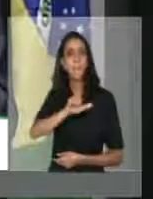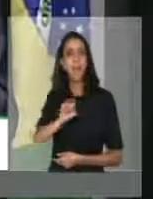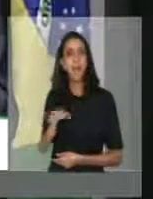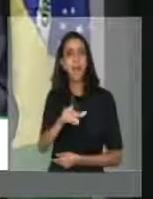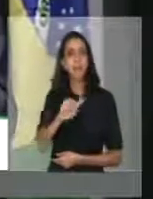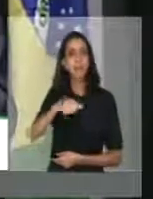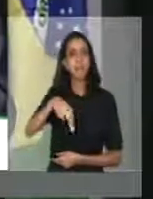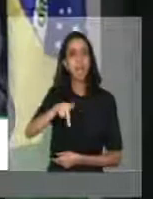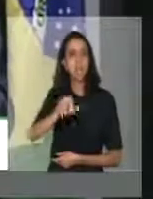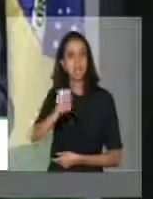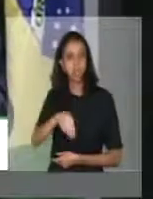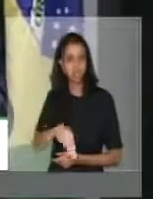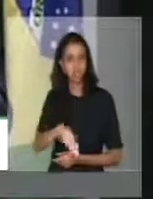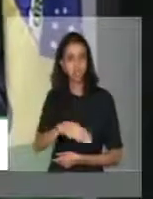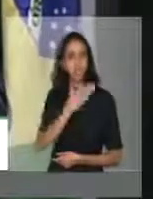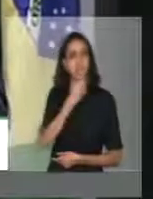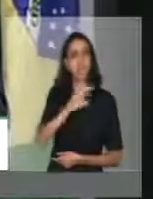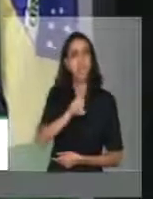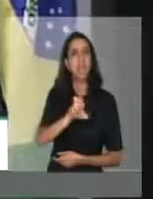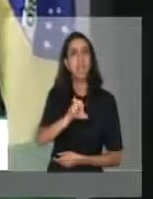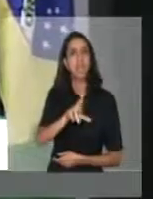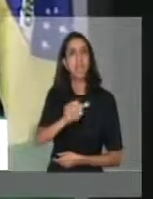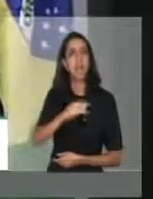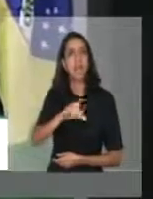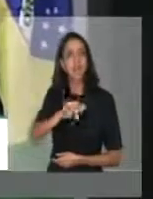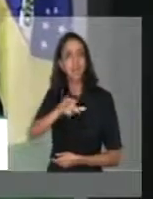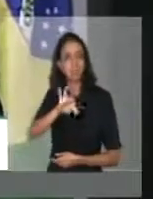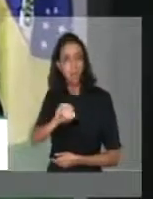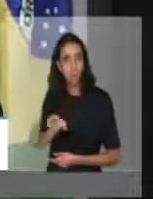Landim, Heráclito Fortes,